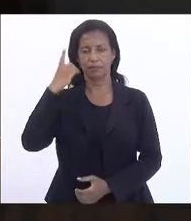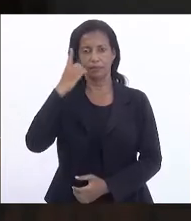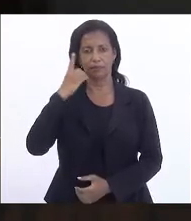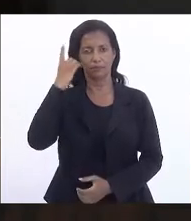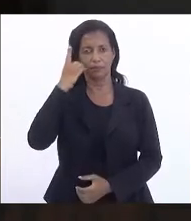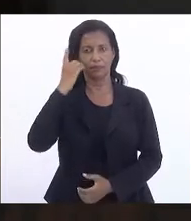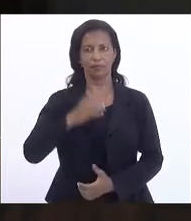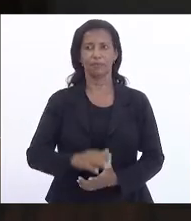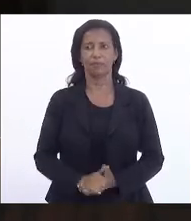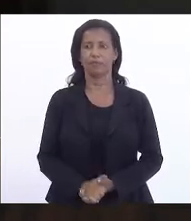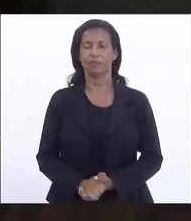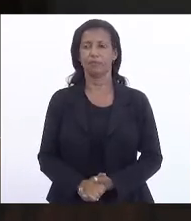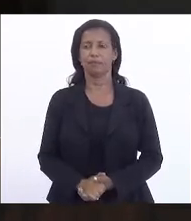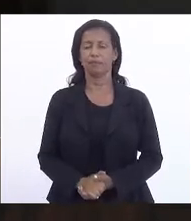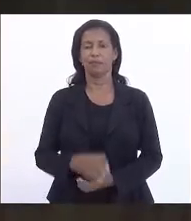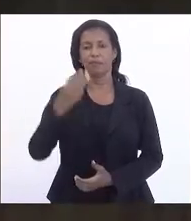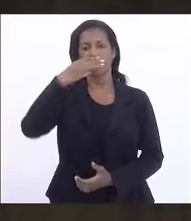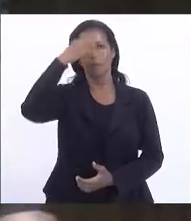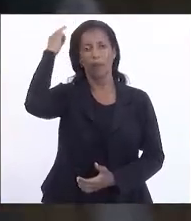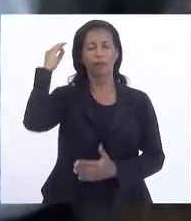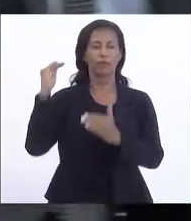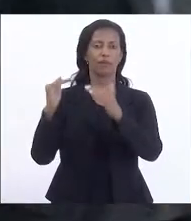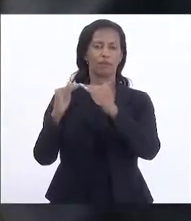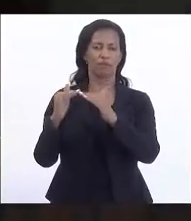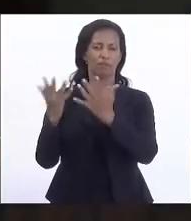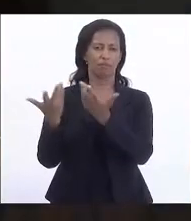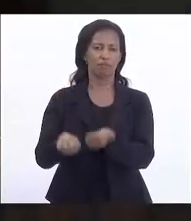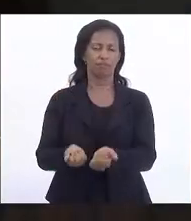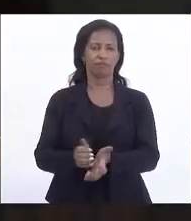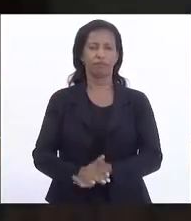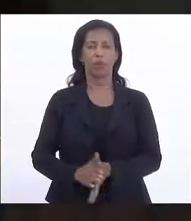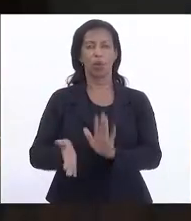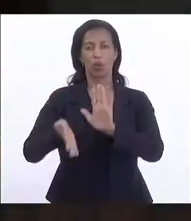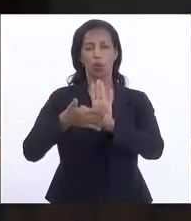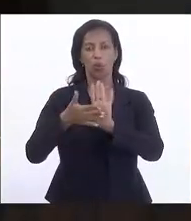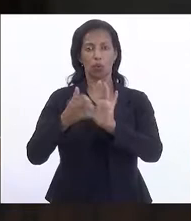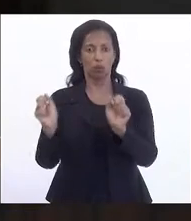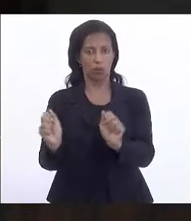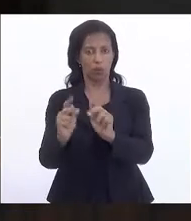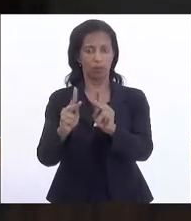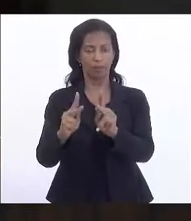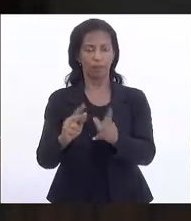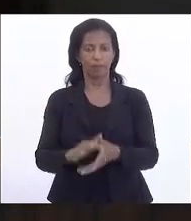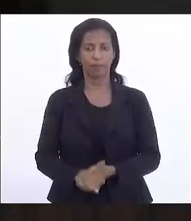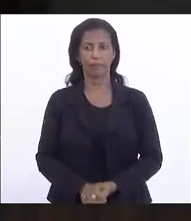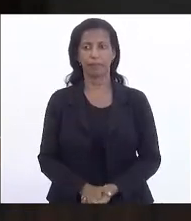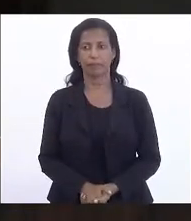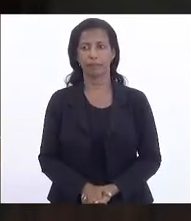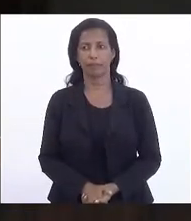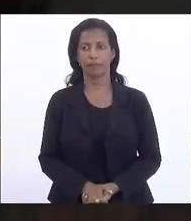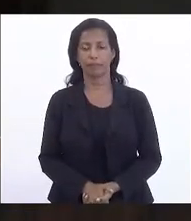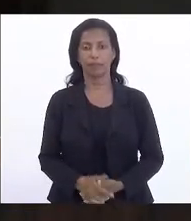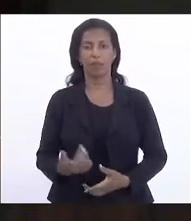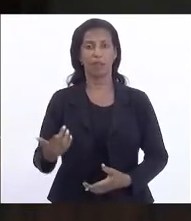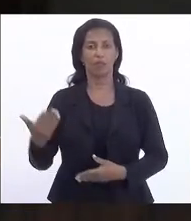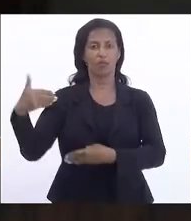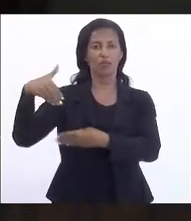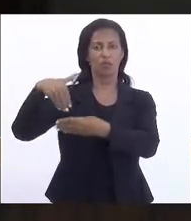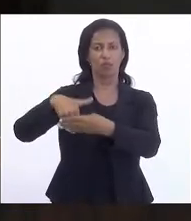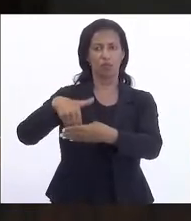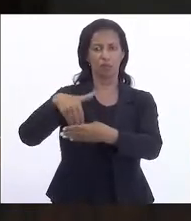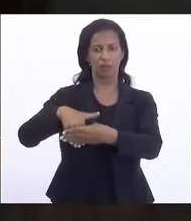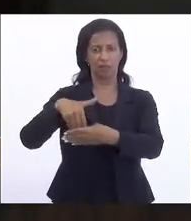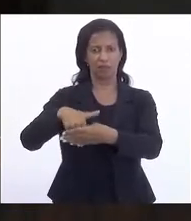Deputado Márcio Pacheco. Favorável, presidente. Os pareceres favoráveis. Em votação,